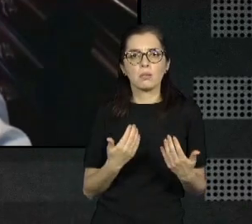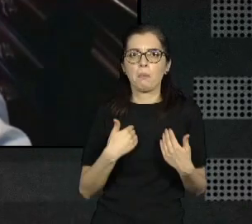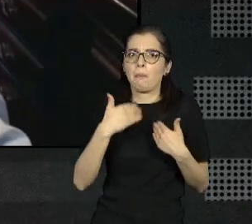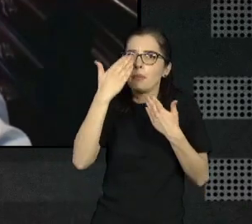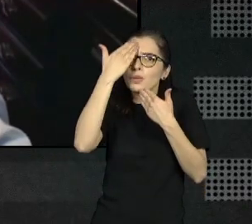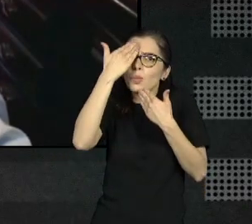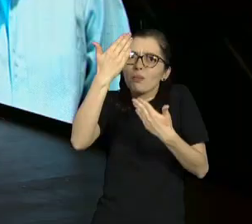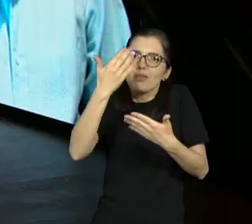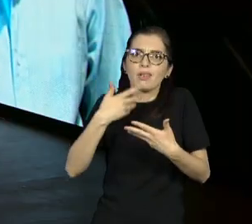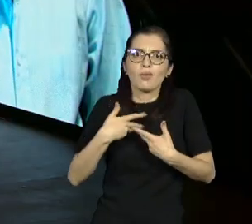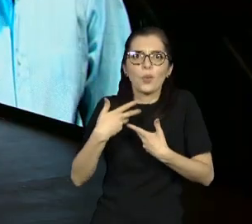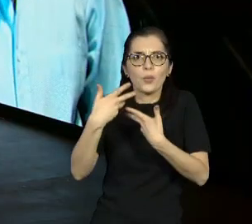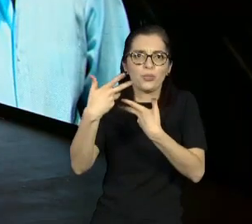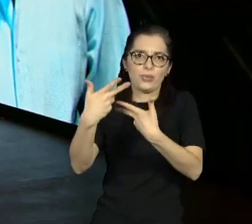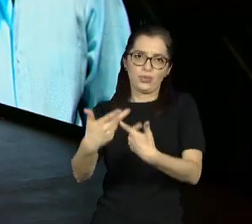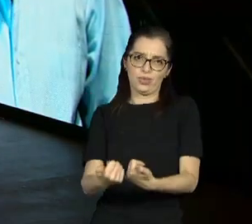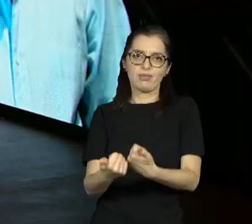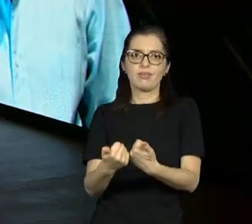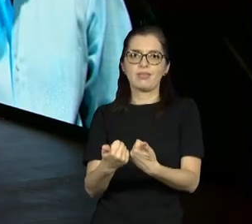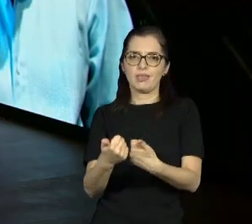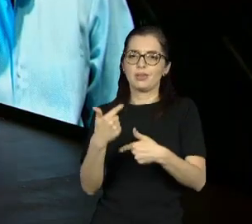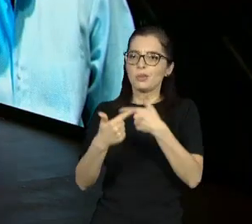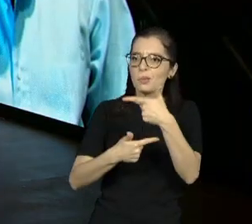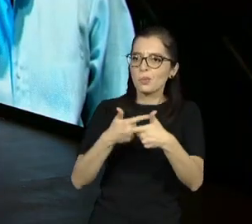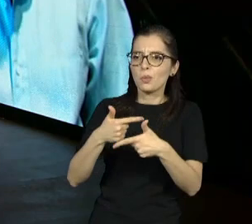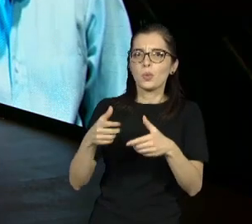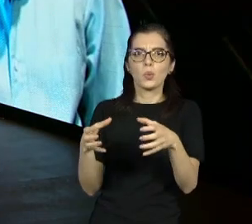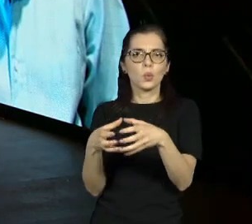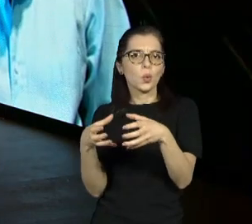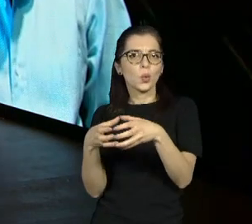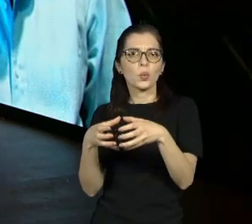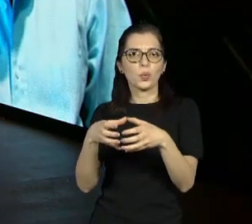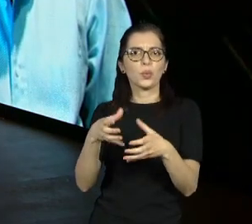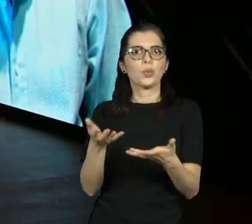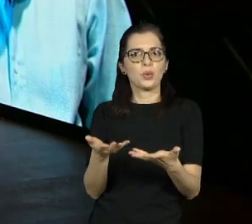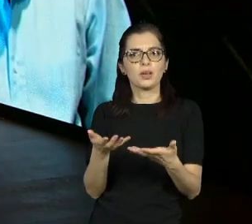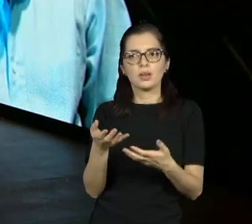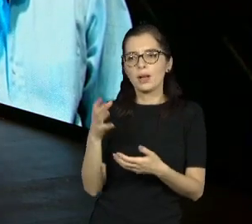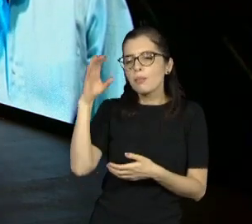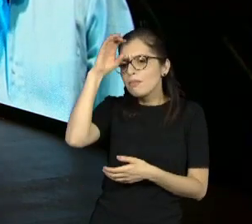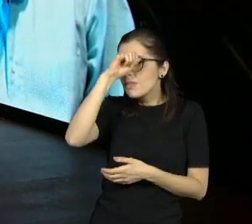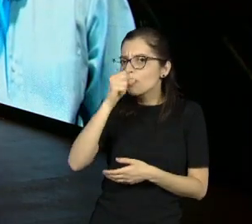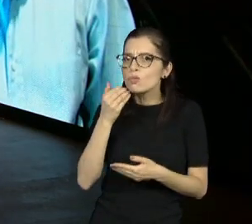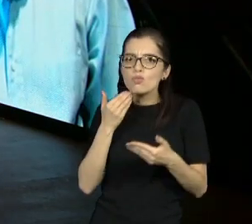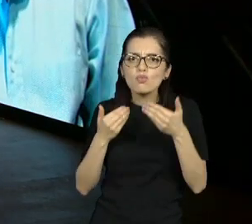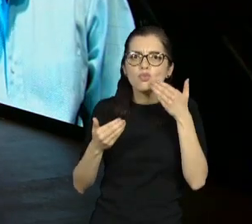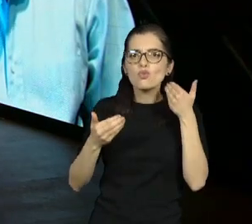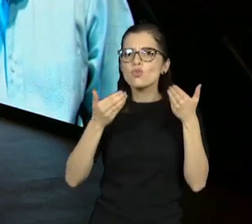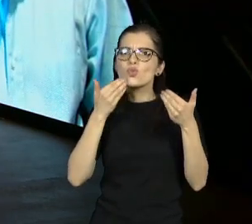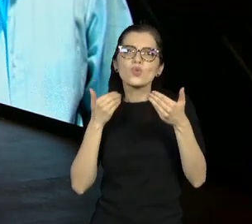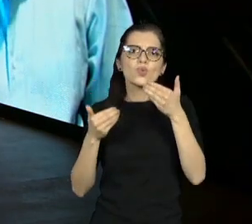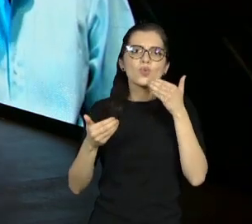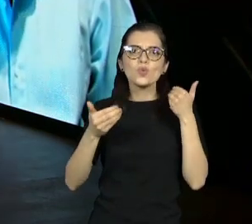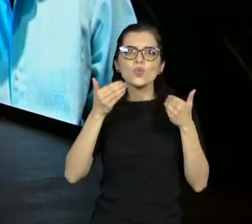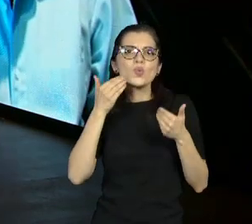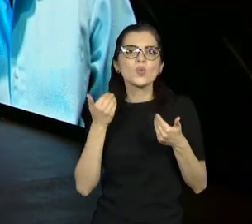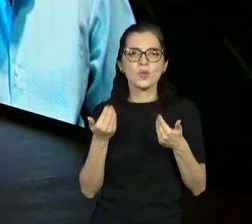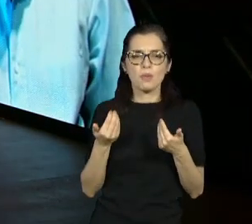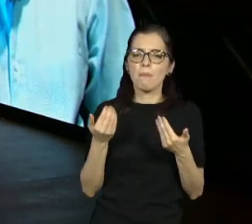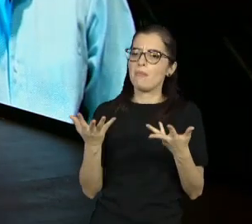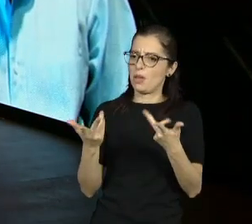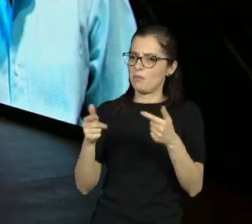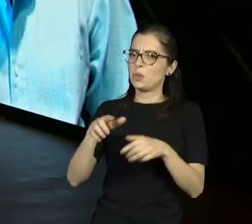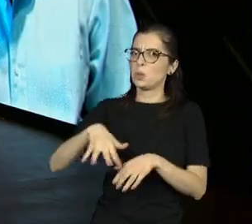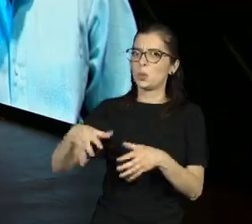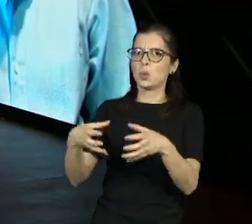de estar lá com eles, aprendendo muito com aqueles cérebros maravilhosos que se reúnem toda